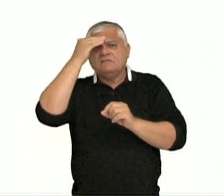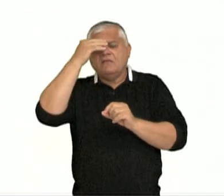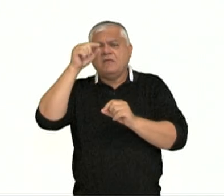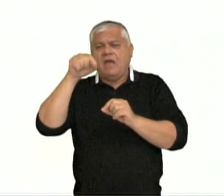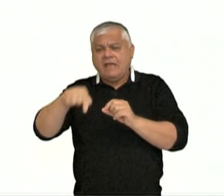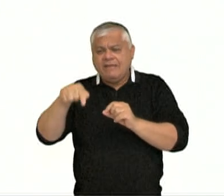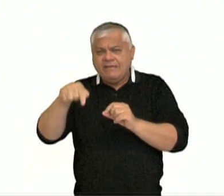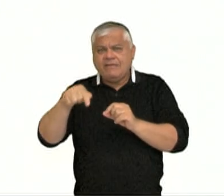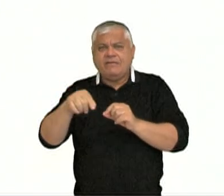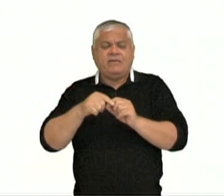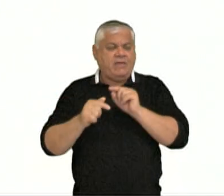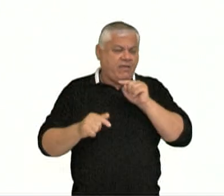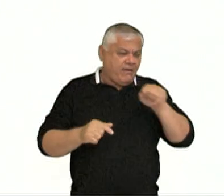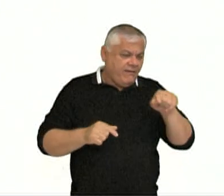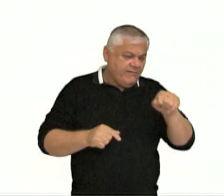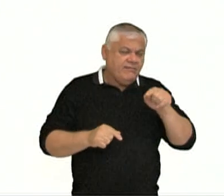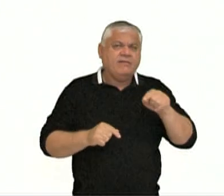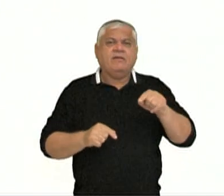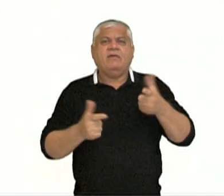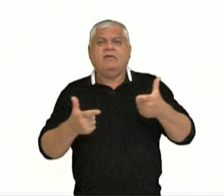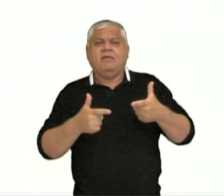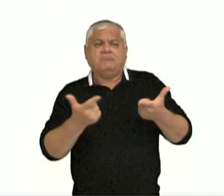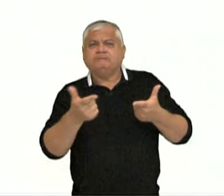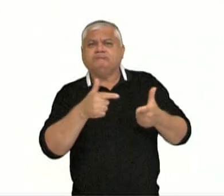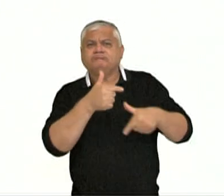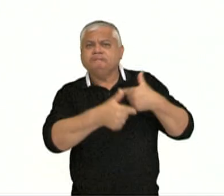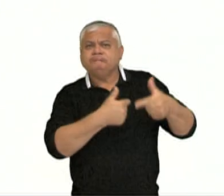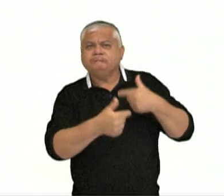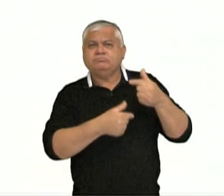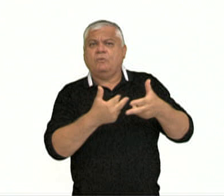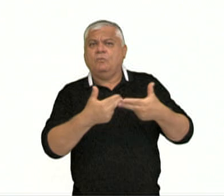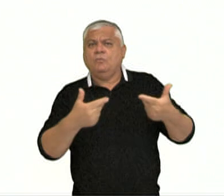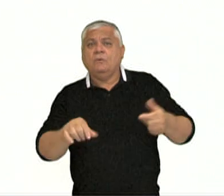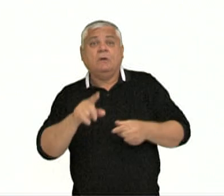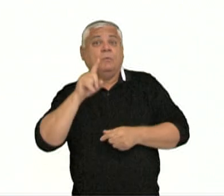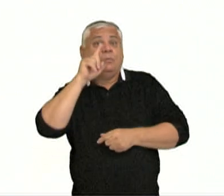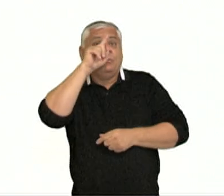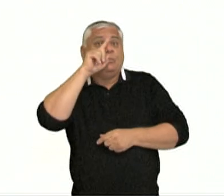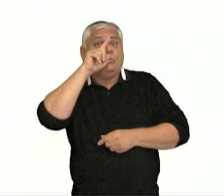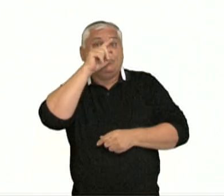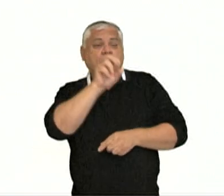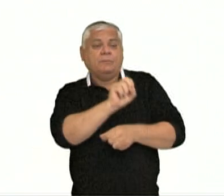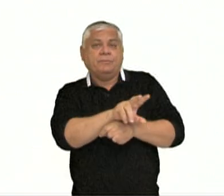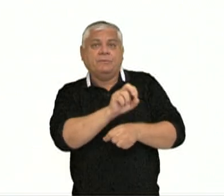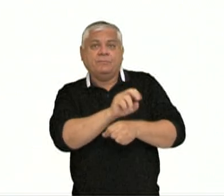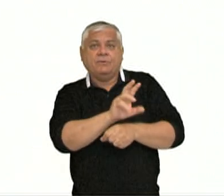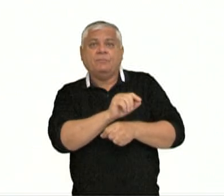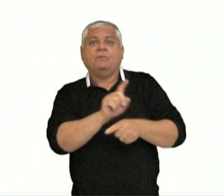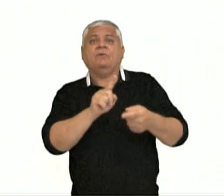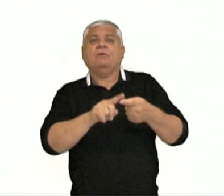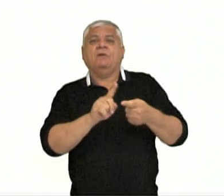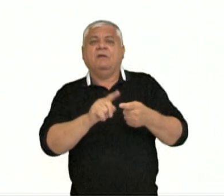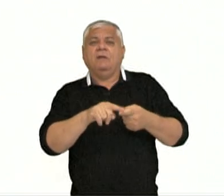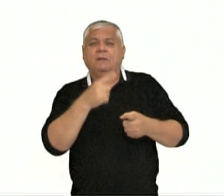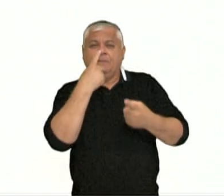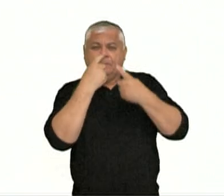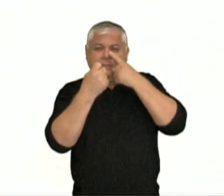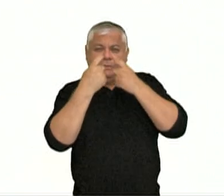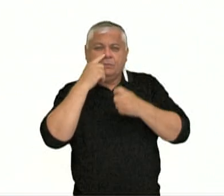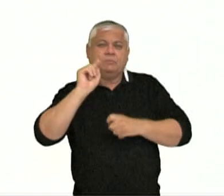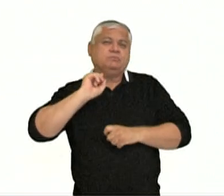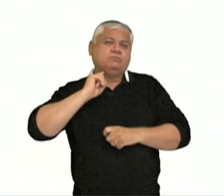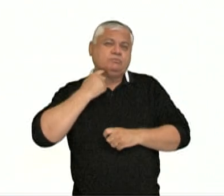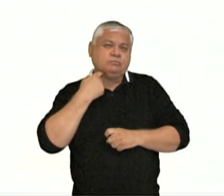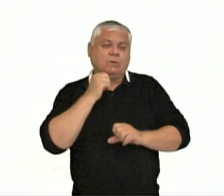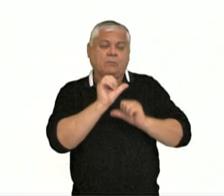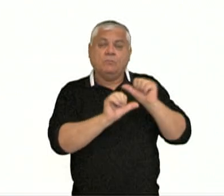aquele tipo de atividade vai oferecer grandes riscos de contaminação, de poluição, de